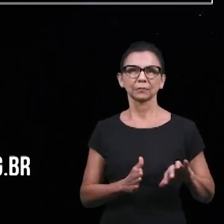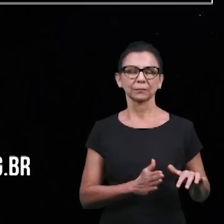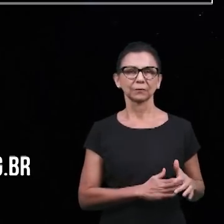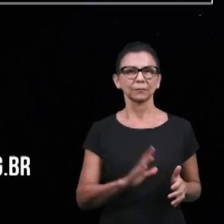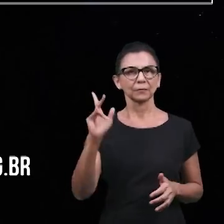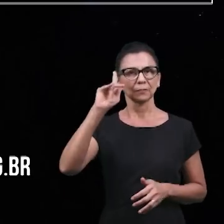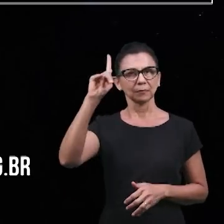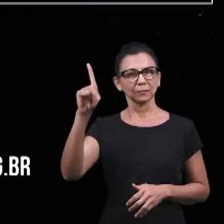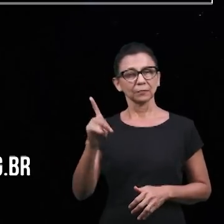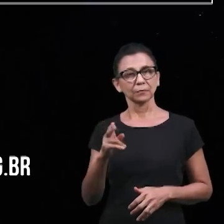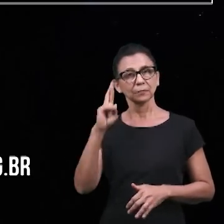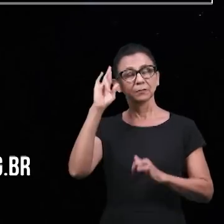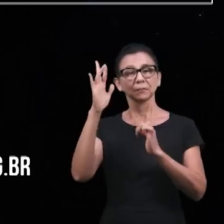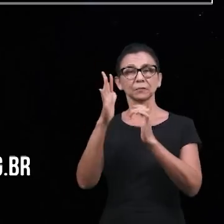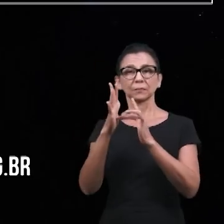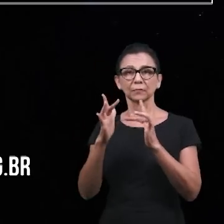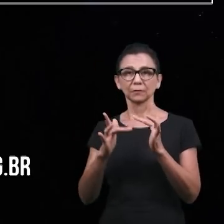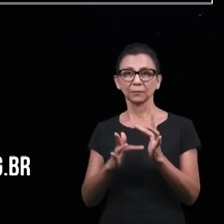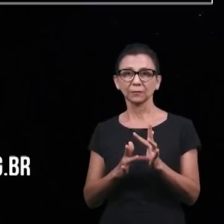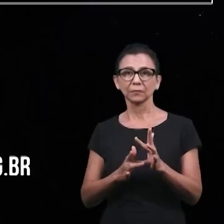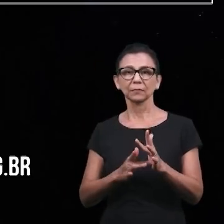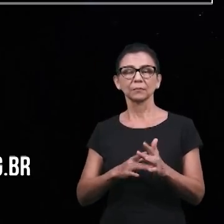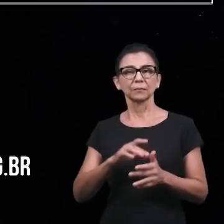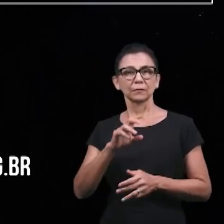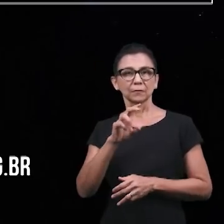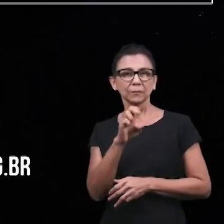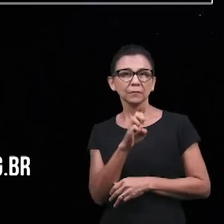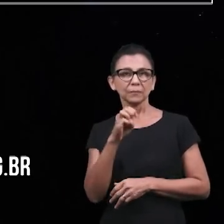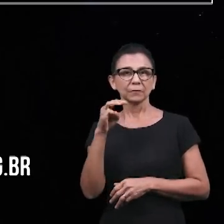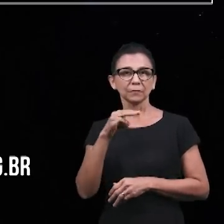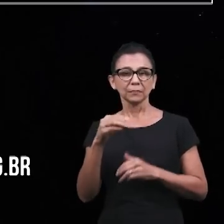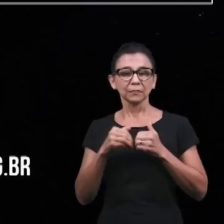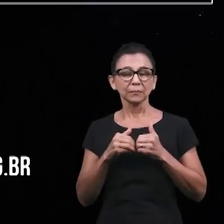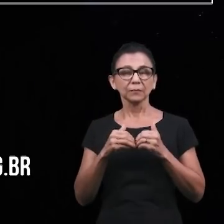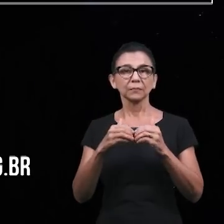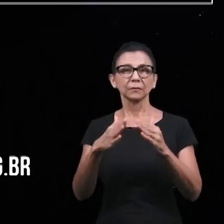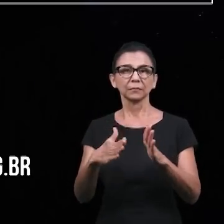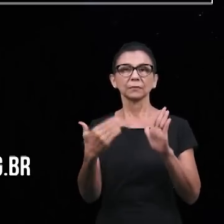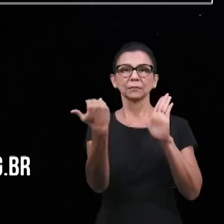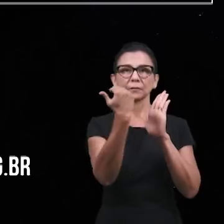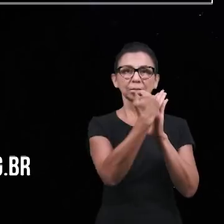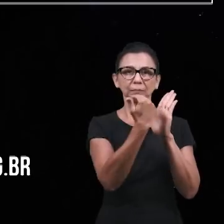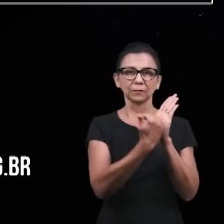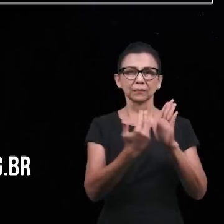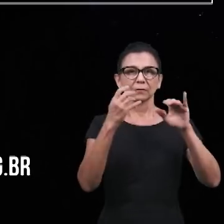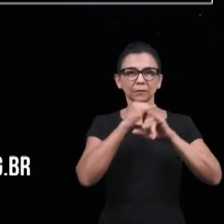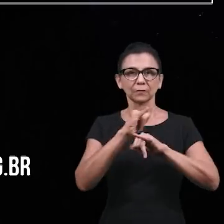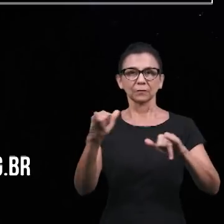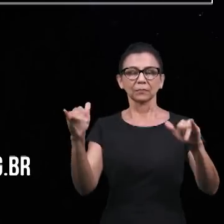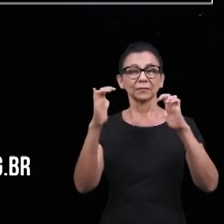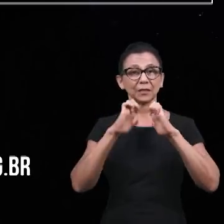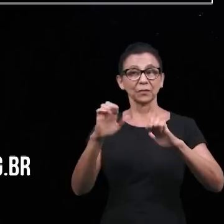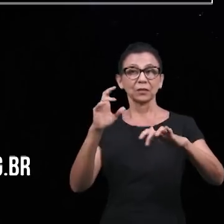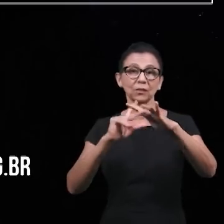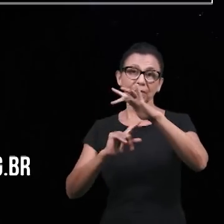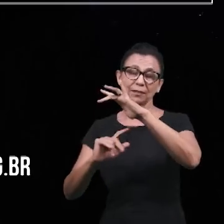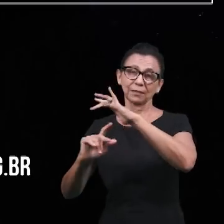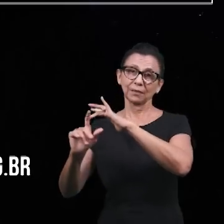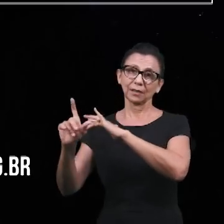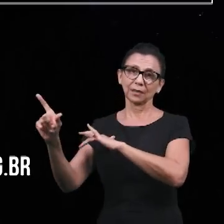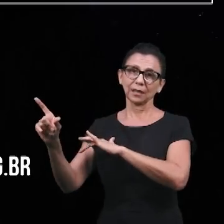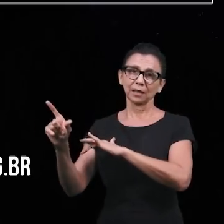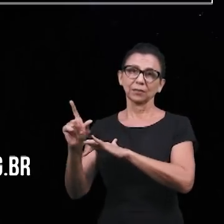A paz do Senhor Jesus. Dentro de 5 minutos, daremos início ao programa Anunciando o Evangelho